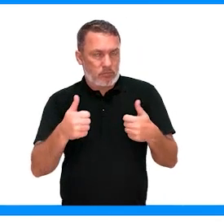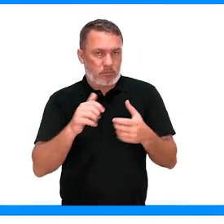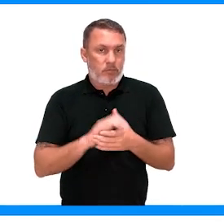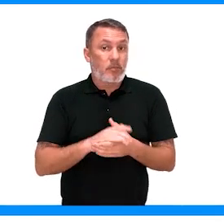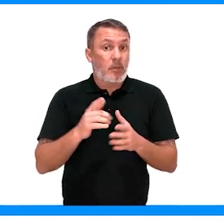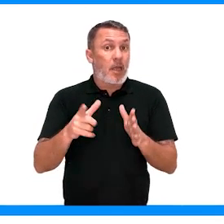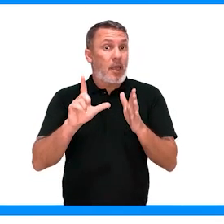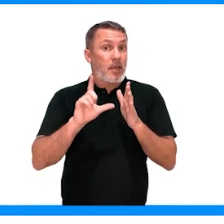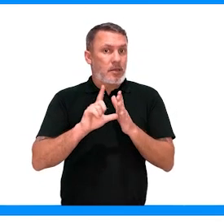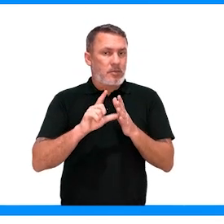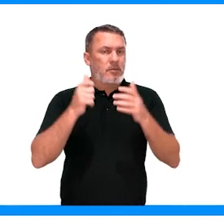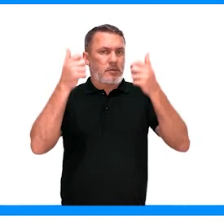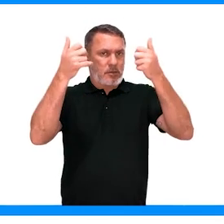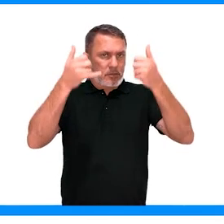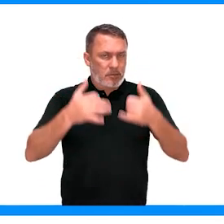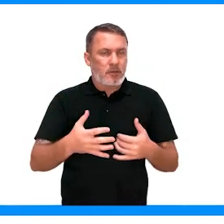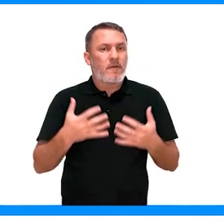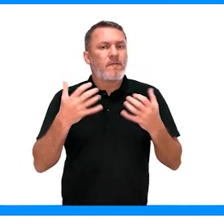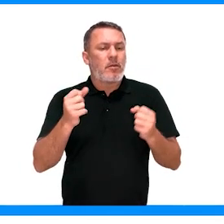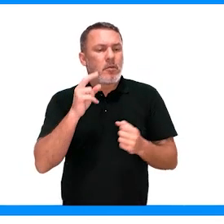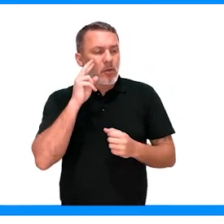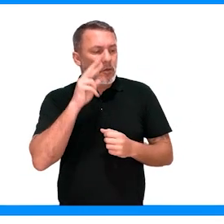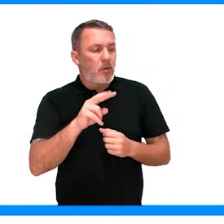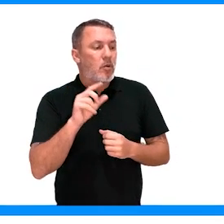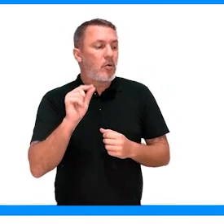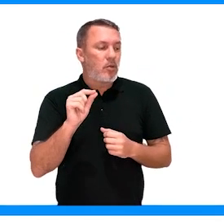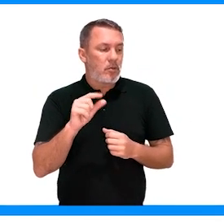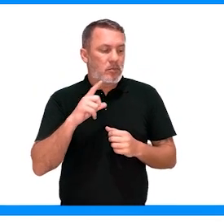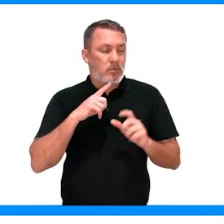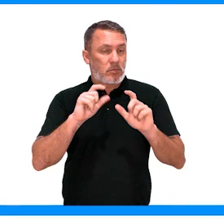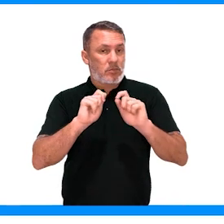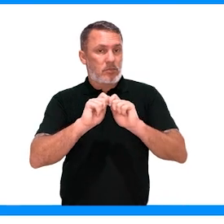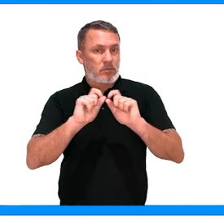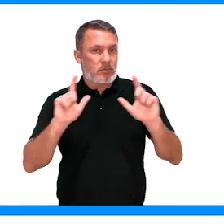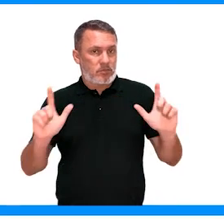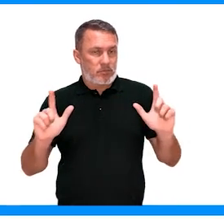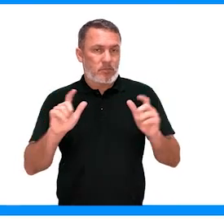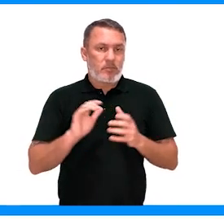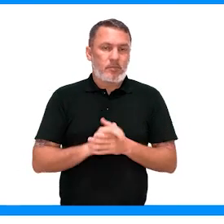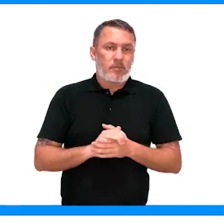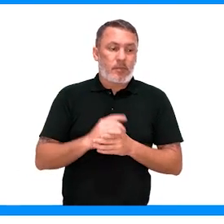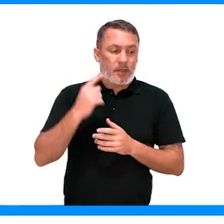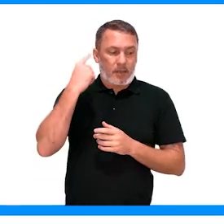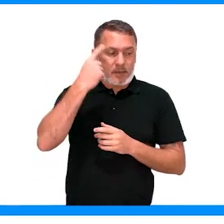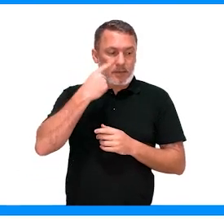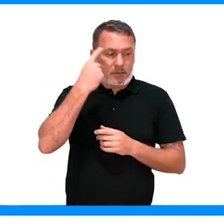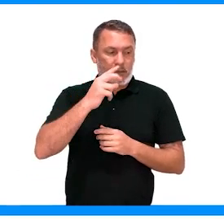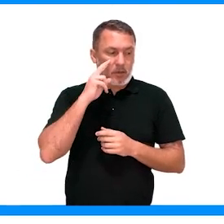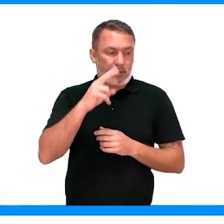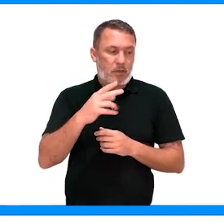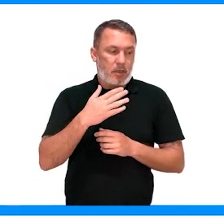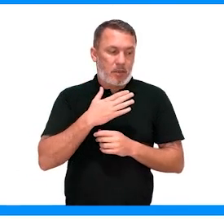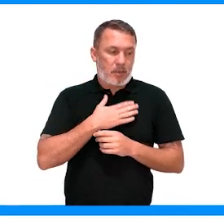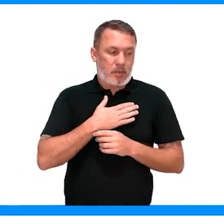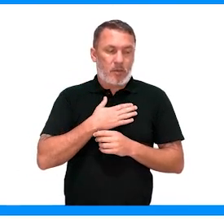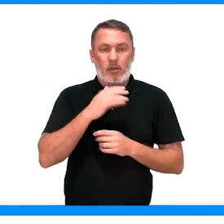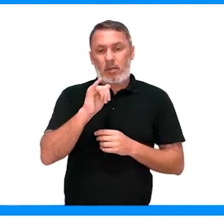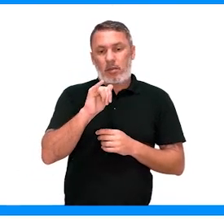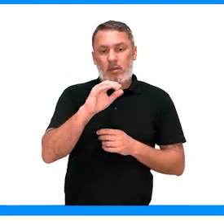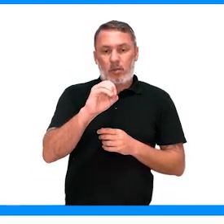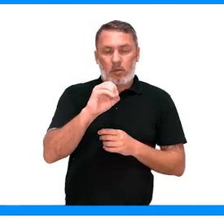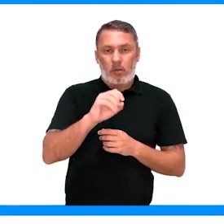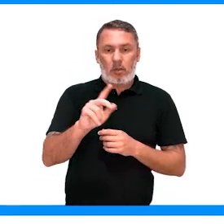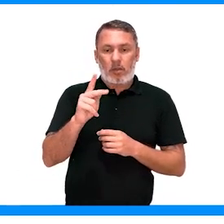presente. Mas antes de ver o presente, nós vamos ver, mira. Espanhol, yo hablo, tú hablas,